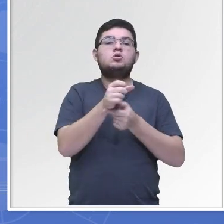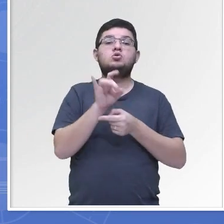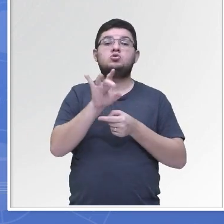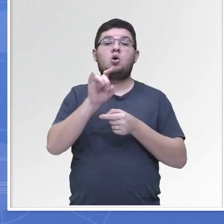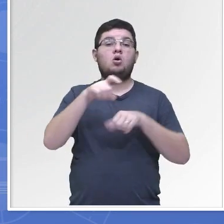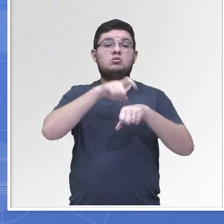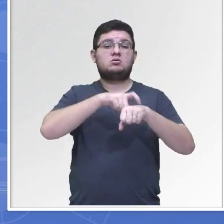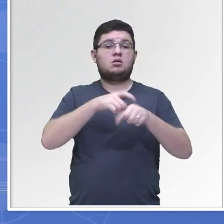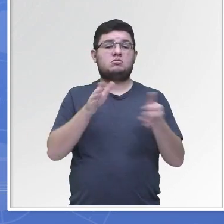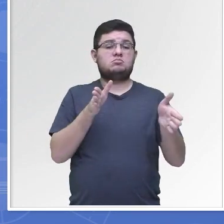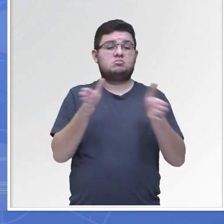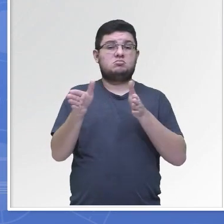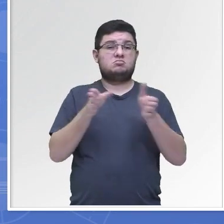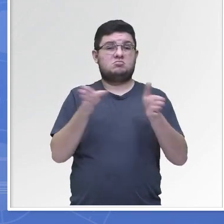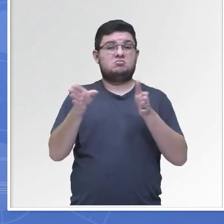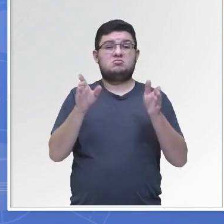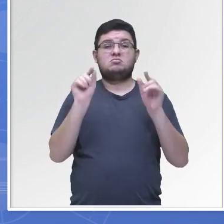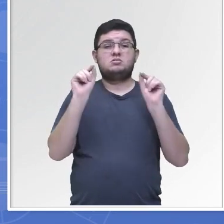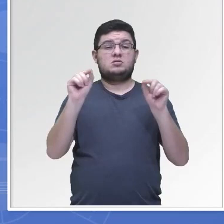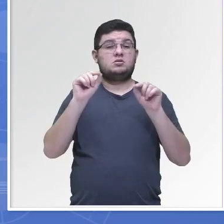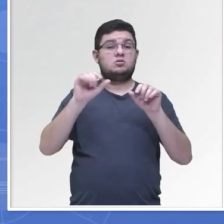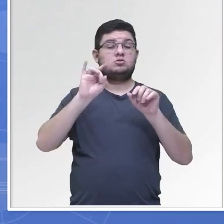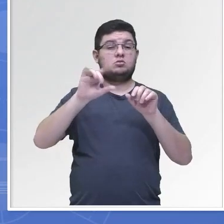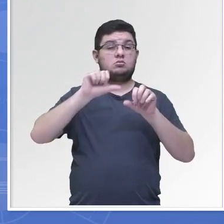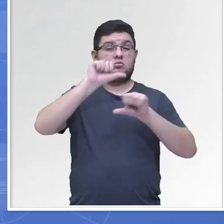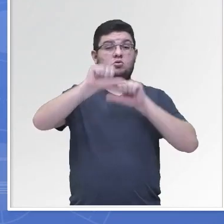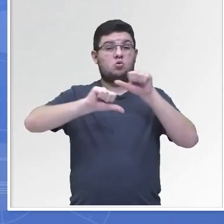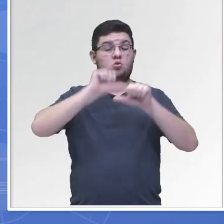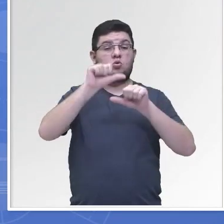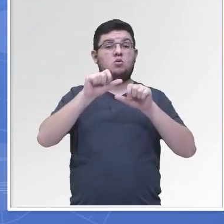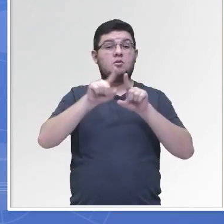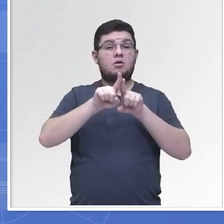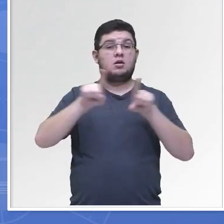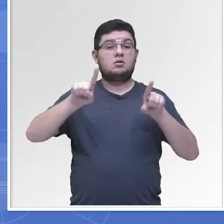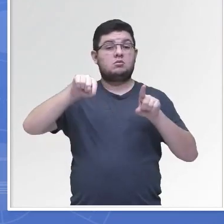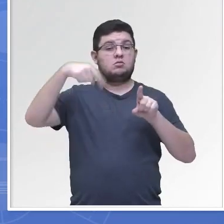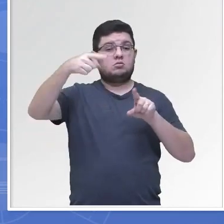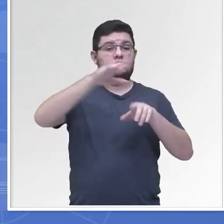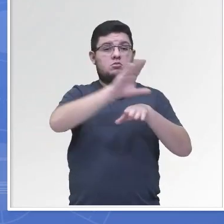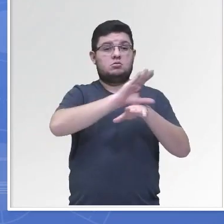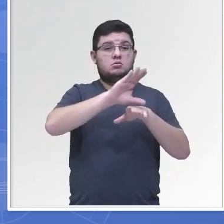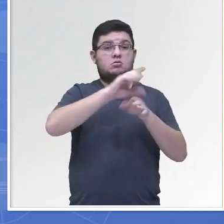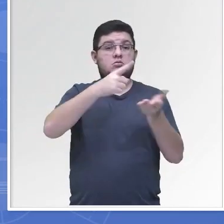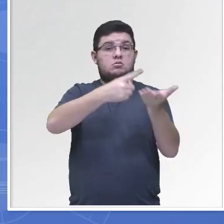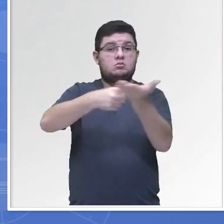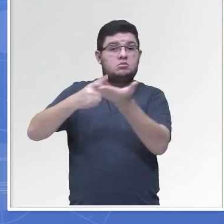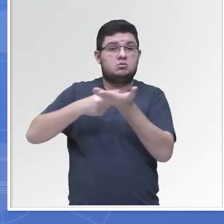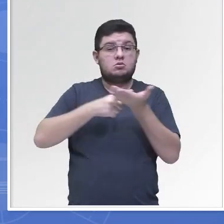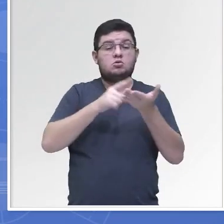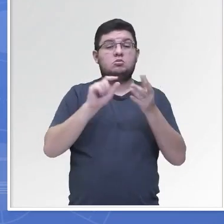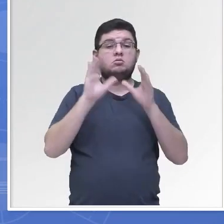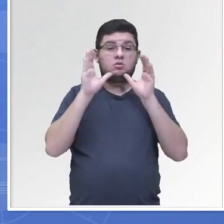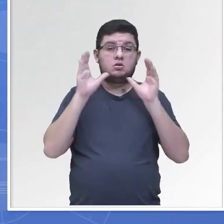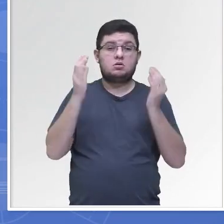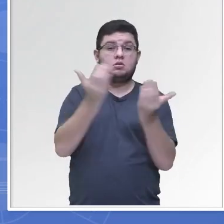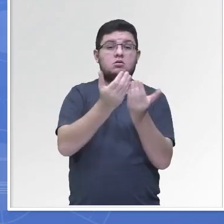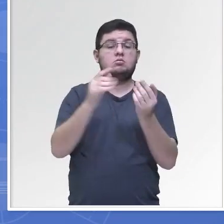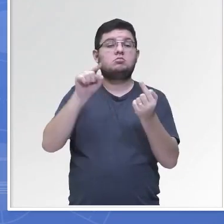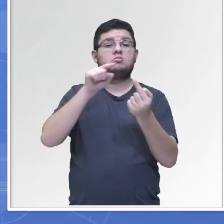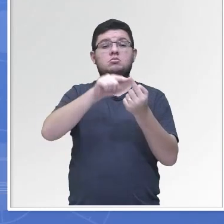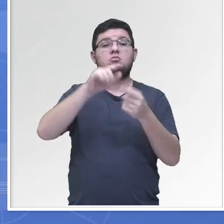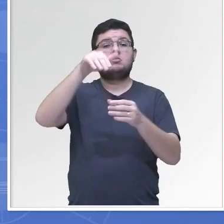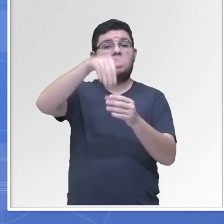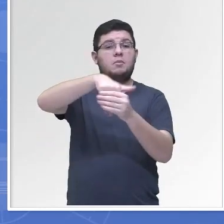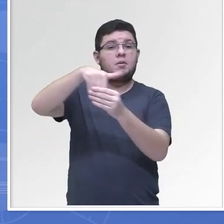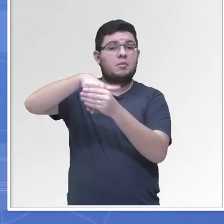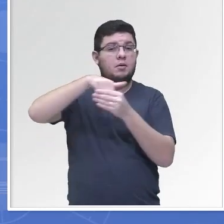transição. A Constituição ia elaborar uma nova eleição. Então, para ele, que estava ali naquele processo de